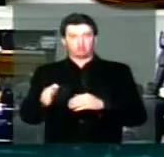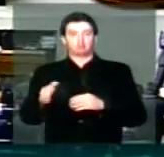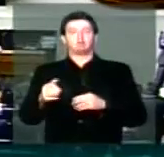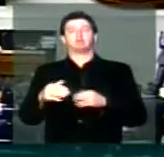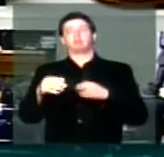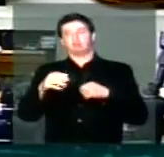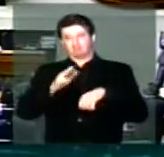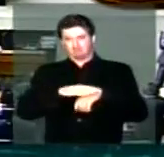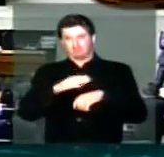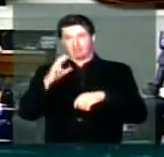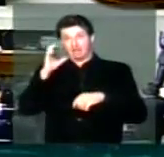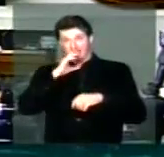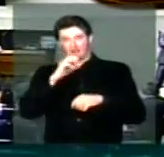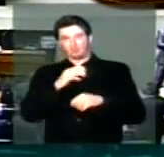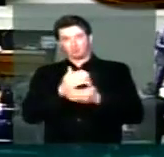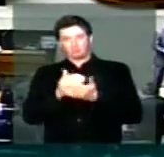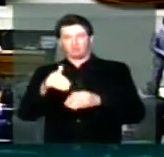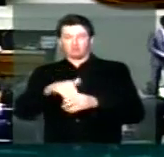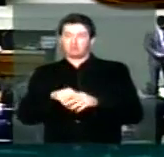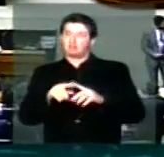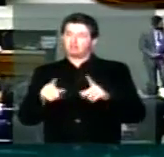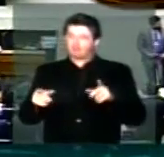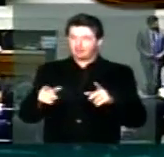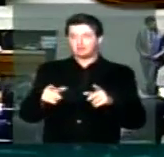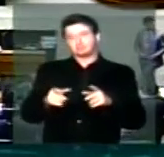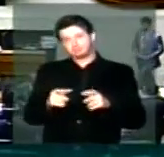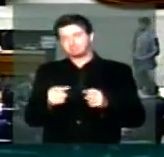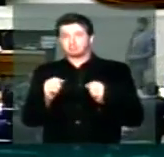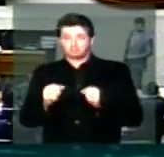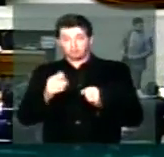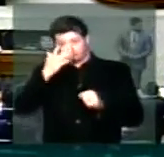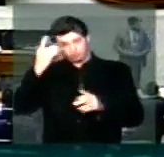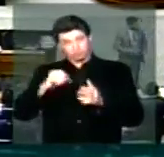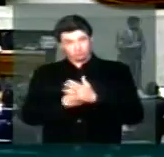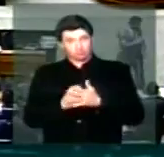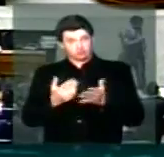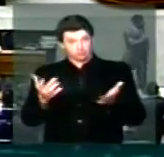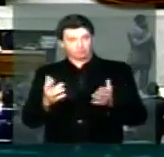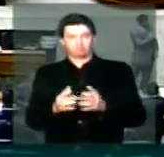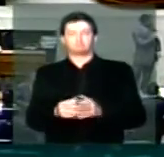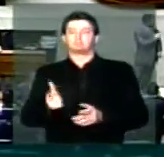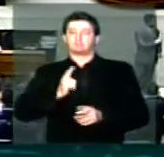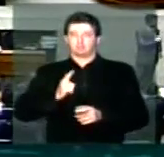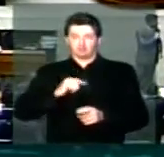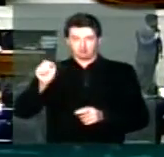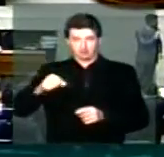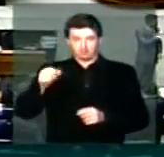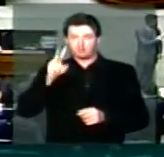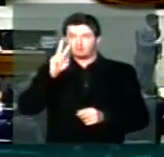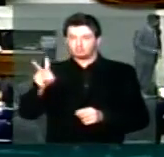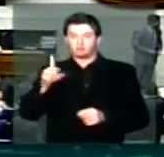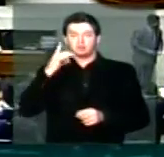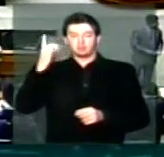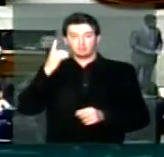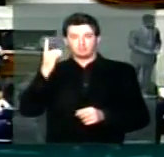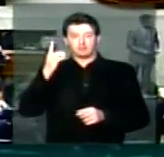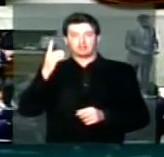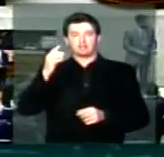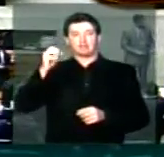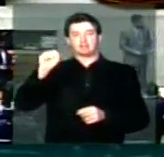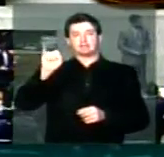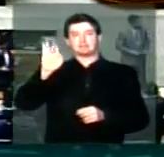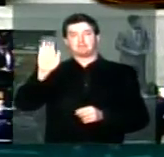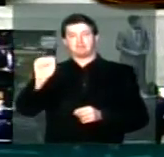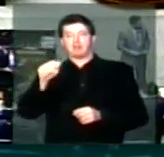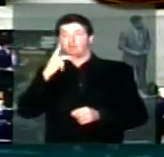processo anda um pouco mais ligeiramente, mas ainda há opções para quem quer fazer obstrução, né? Ainda há, e ouvimos há pouco o líder do PT, deputado